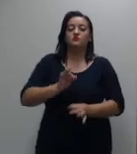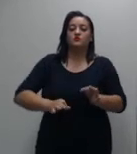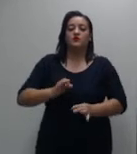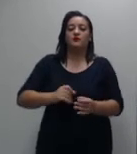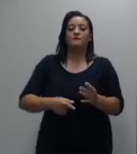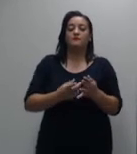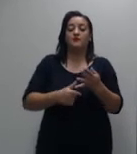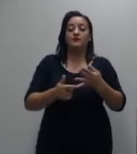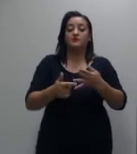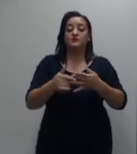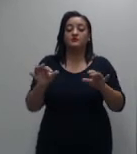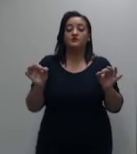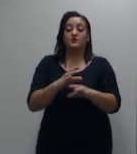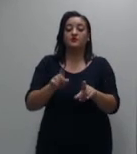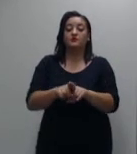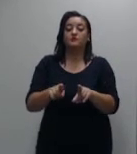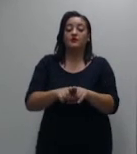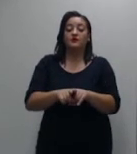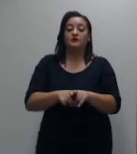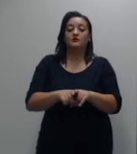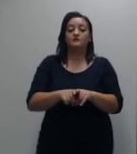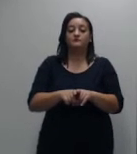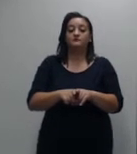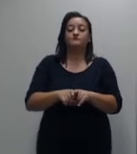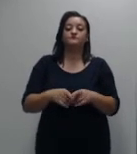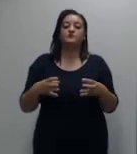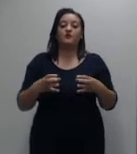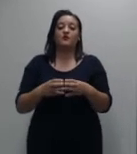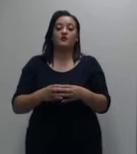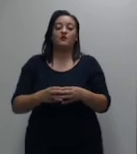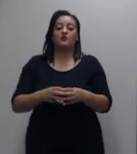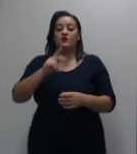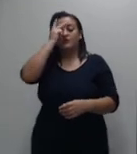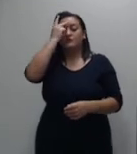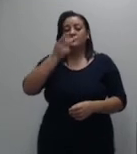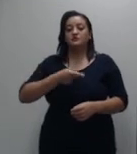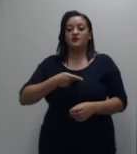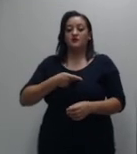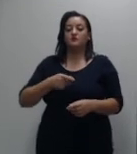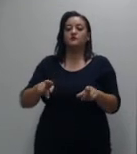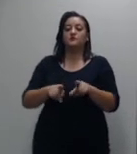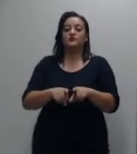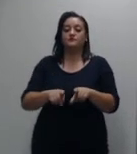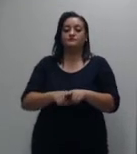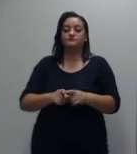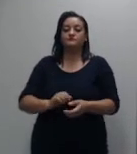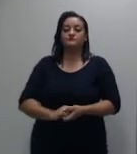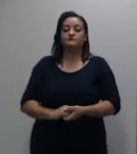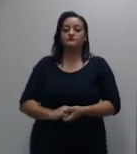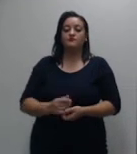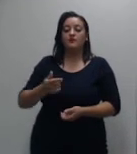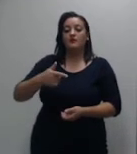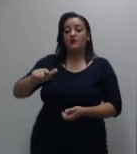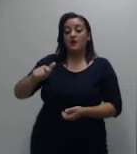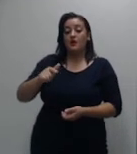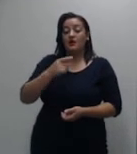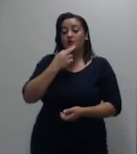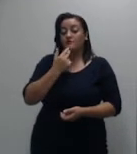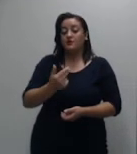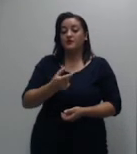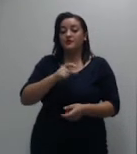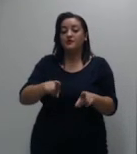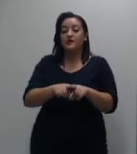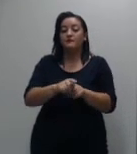final da do Conselho privado das vias queima era na Inglaterra uma em